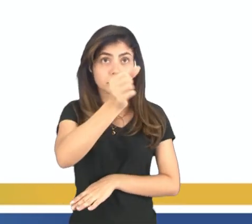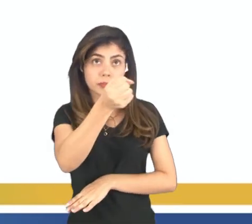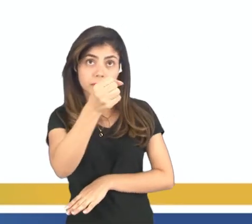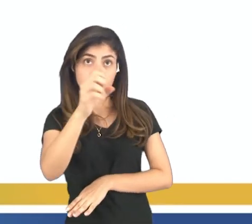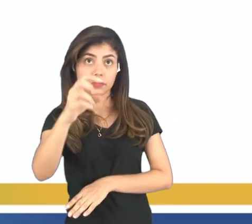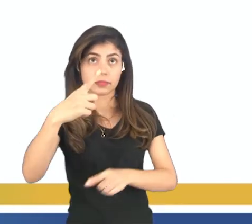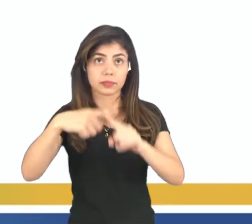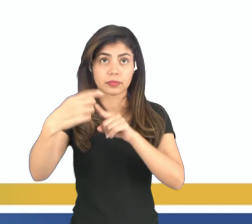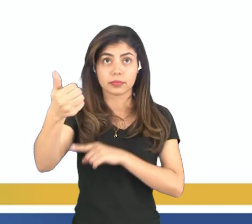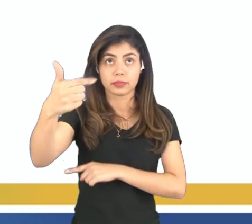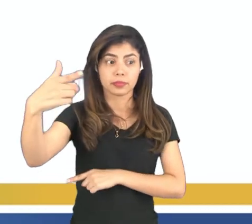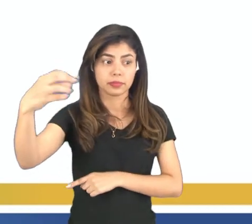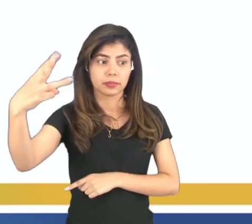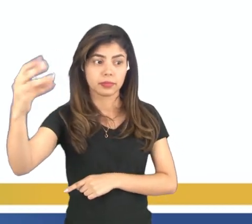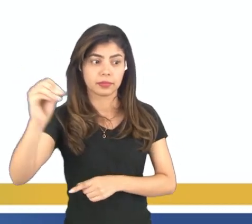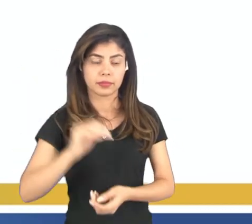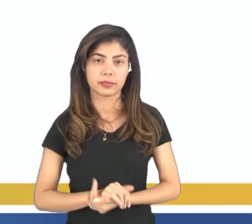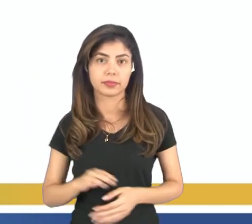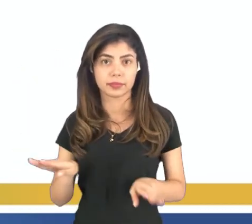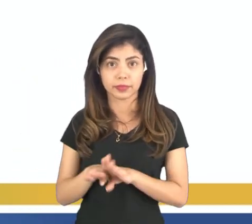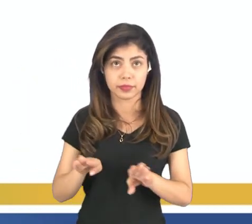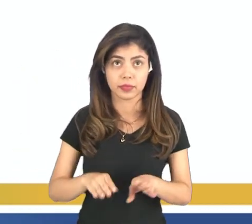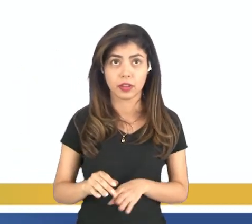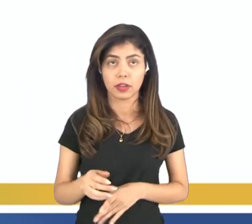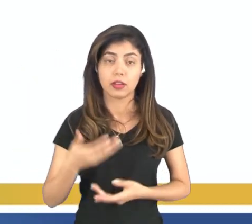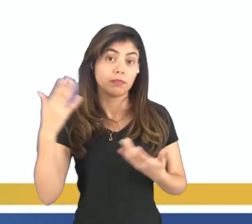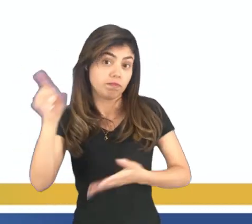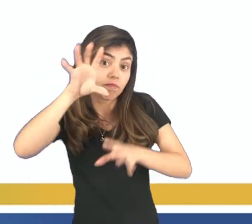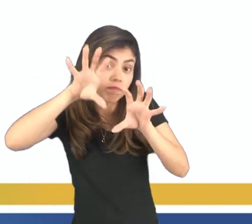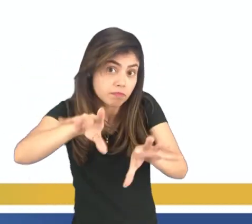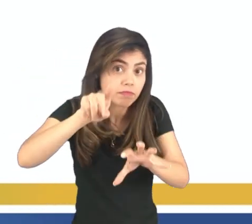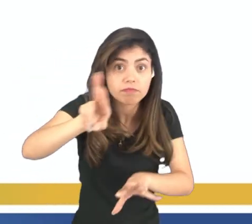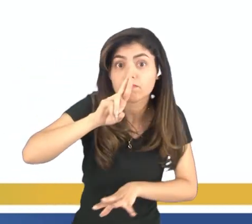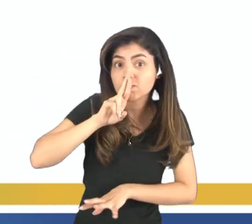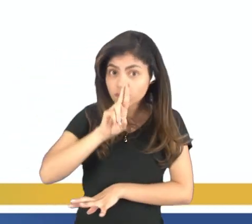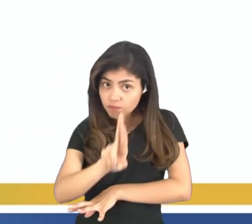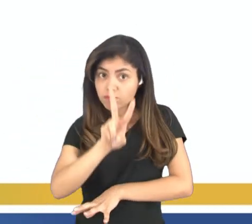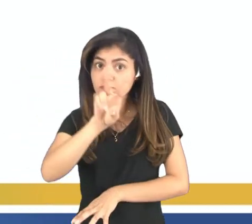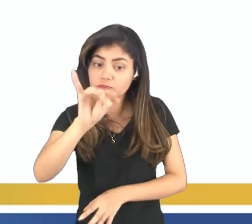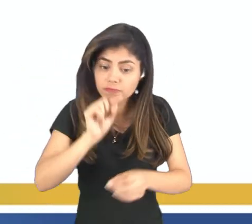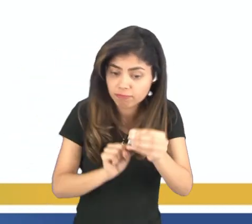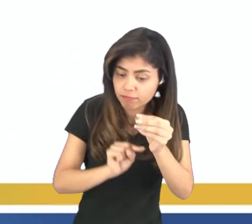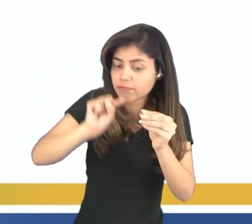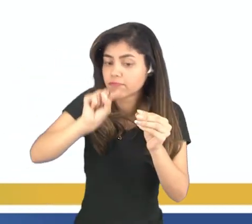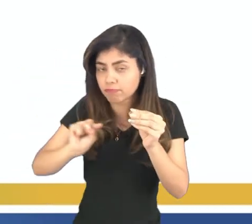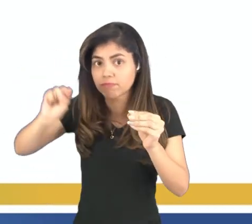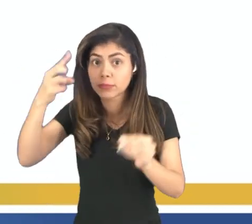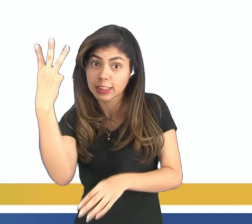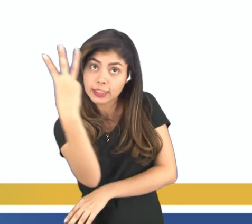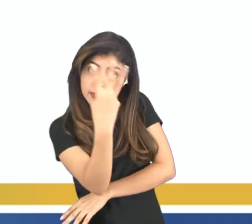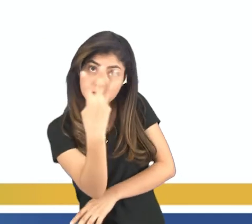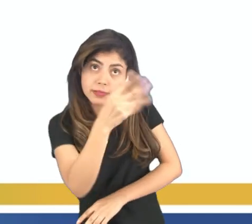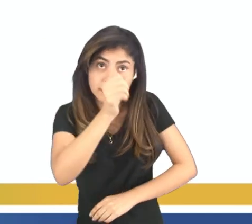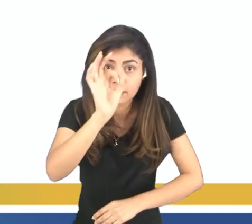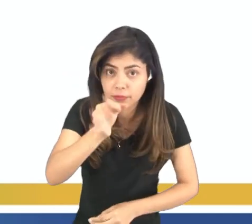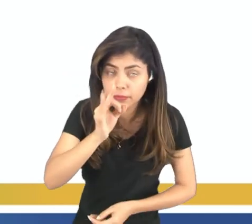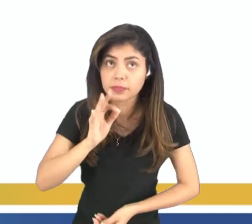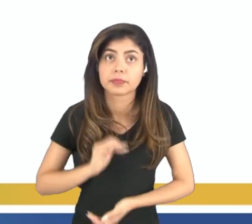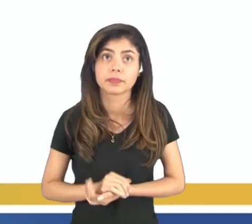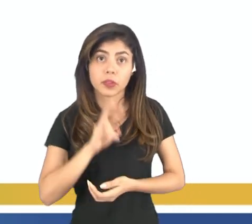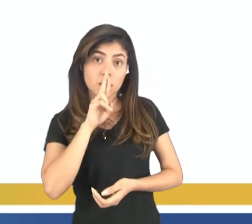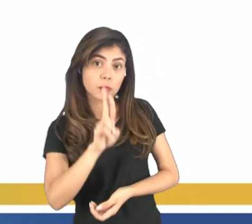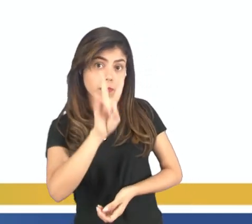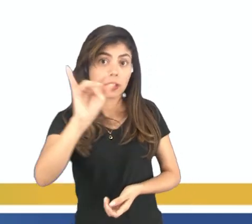238 vai dar 44 1268 ou seja nesse resultado nós vamos andar três casas certo